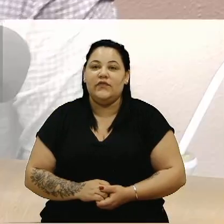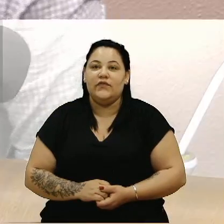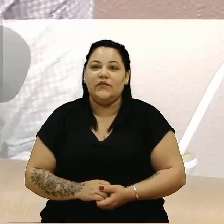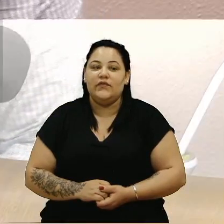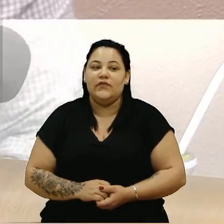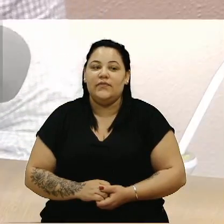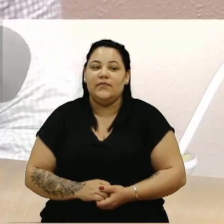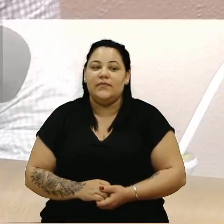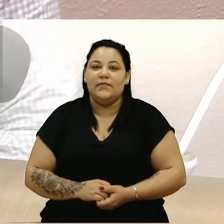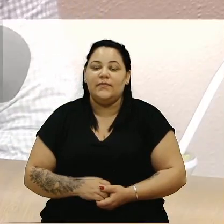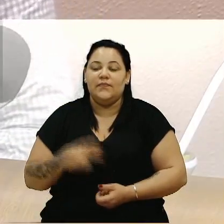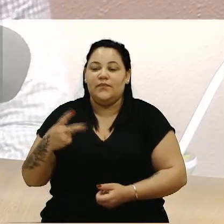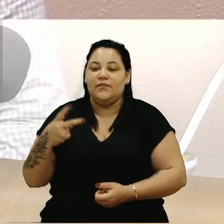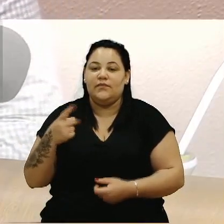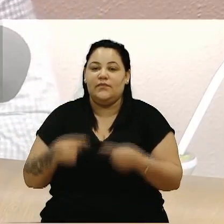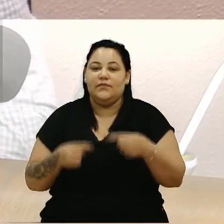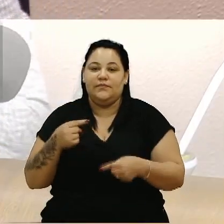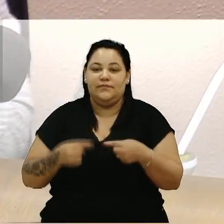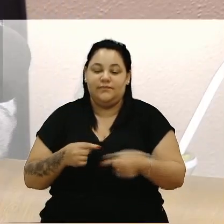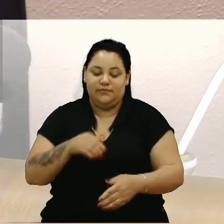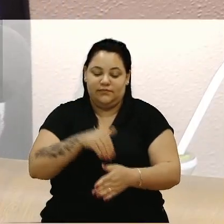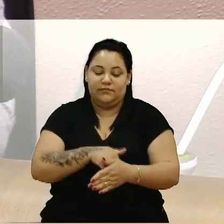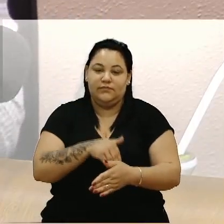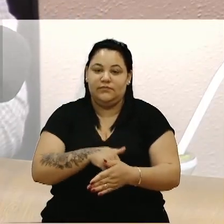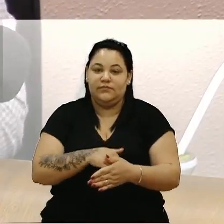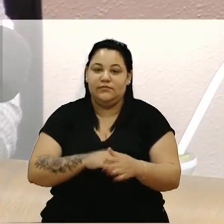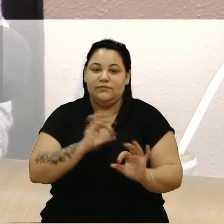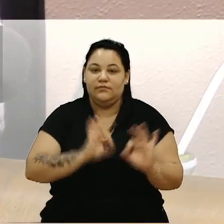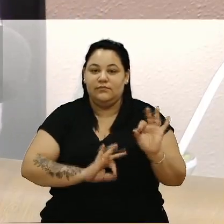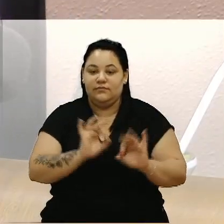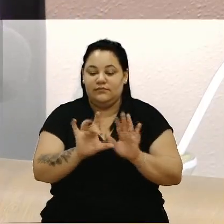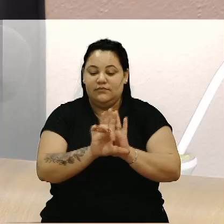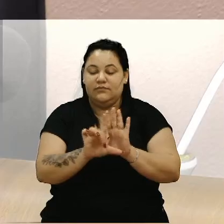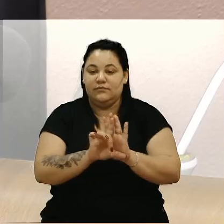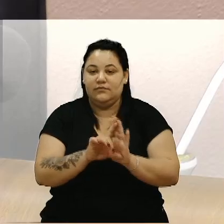Em segunda discussão e votação, projeto de lei número